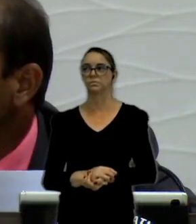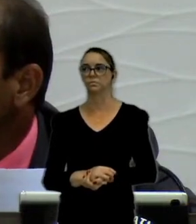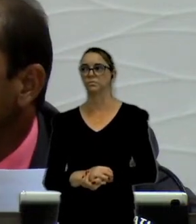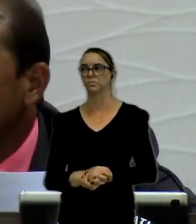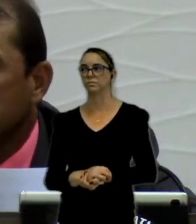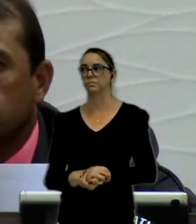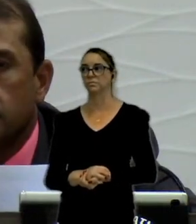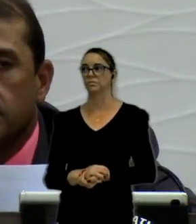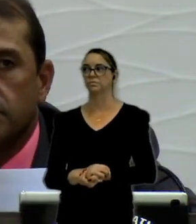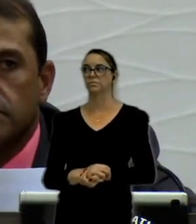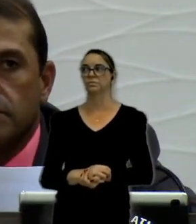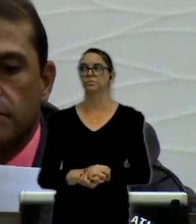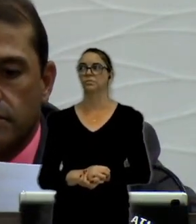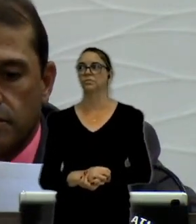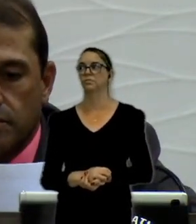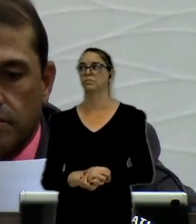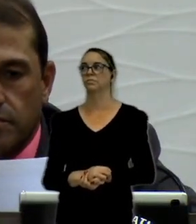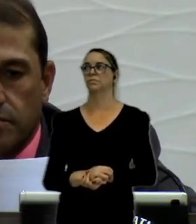requerimento, viu, vereador?